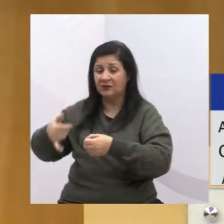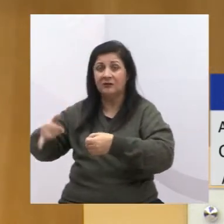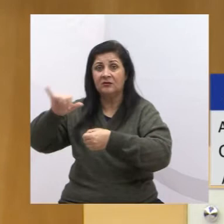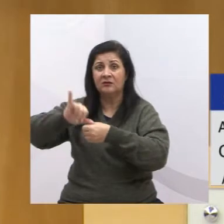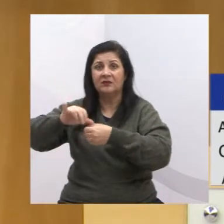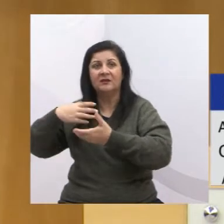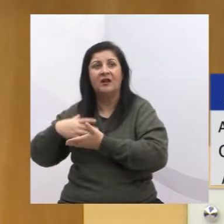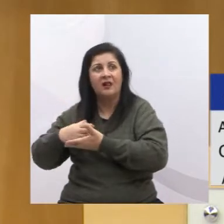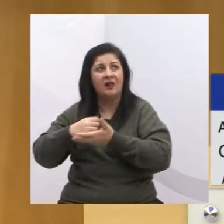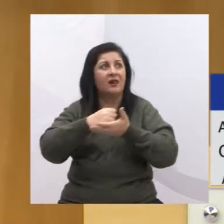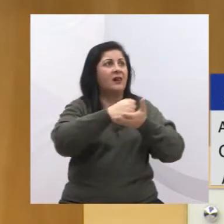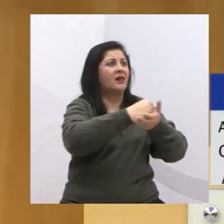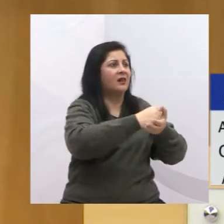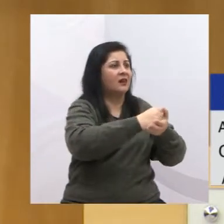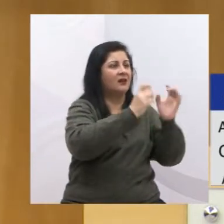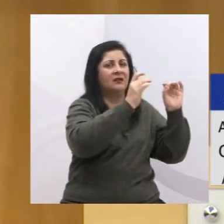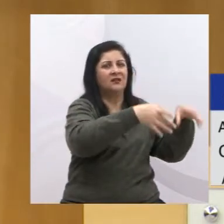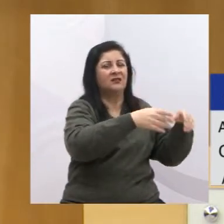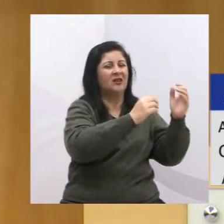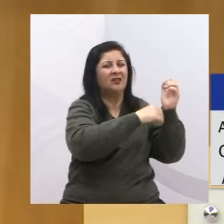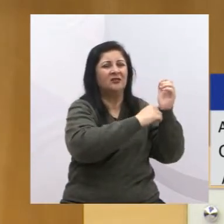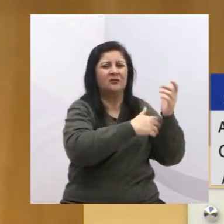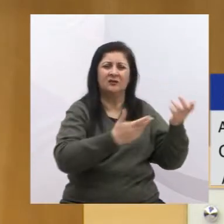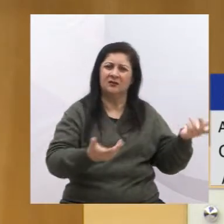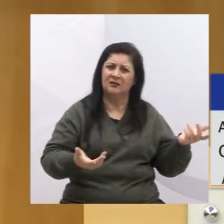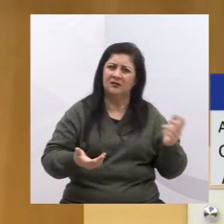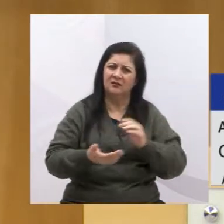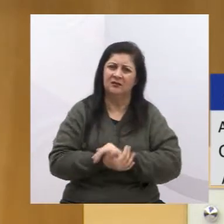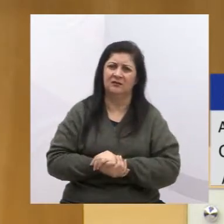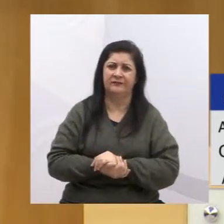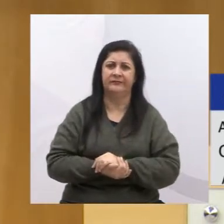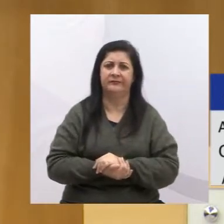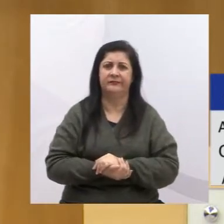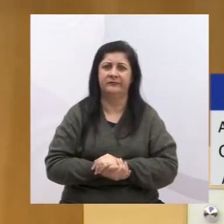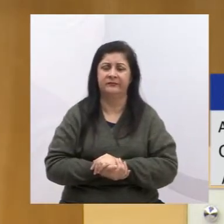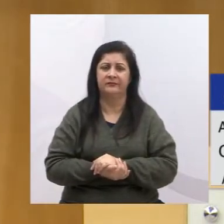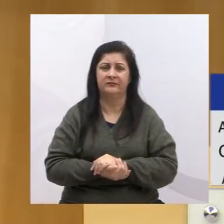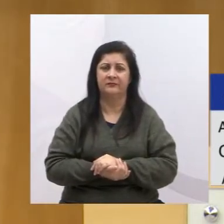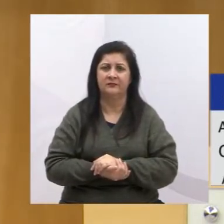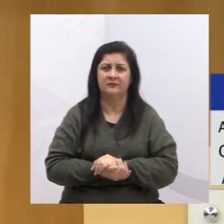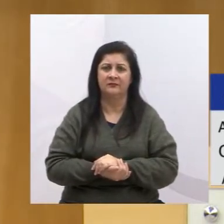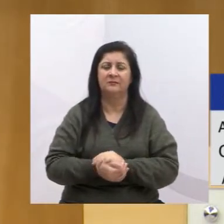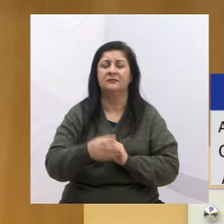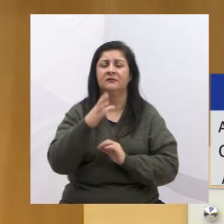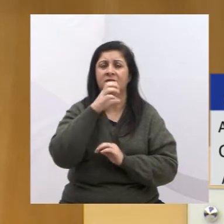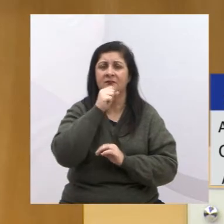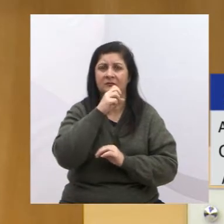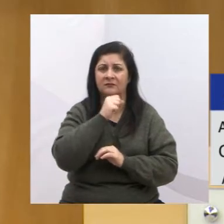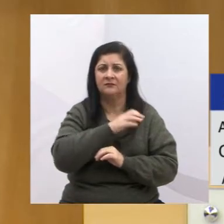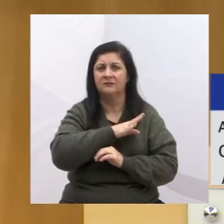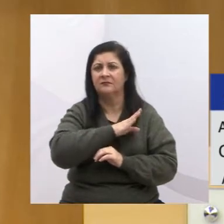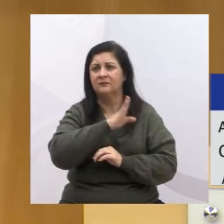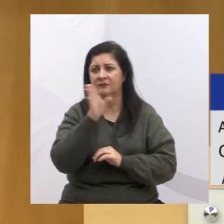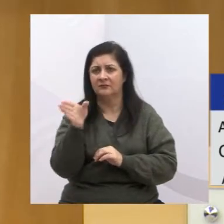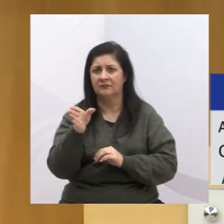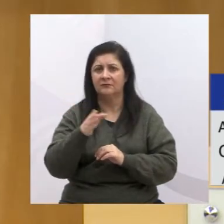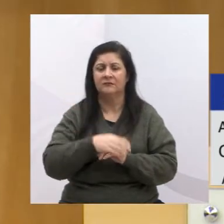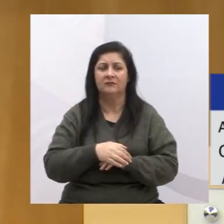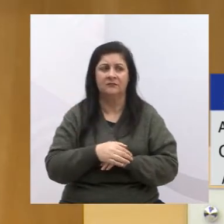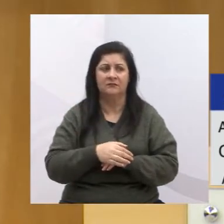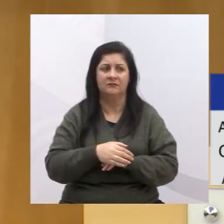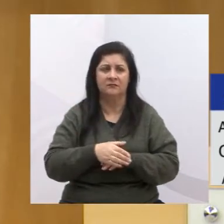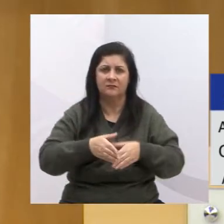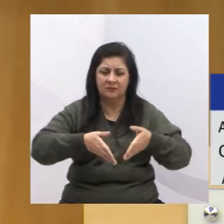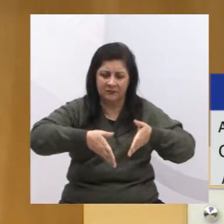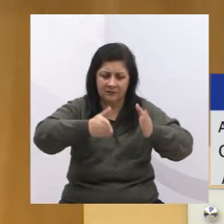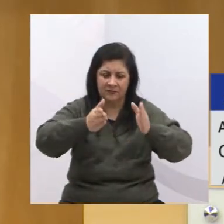para levar descarte inadequado na zona rural da cidade. Sábado estive passando pela estrada ali